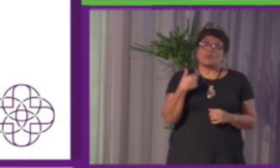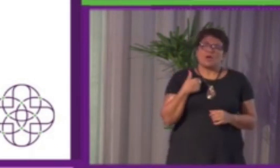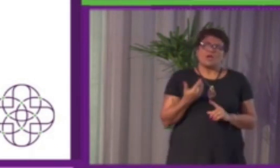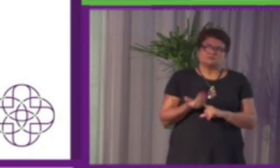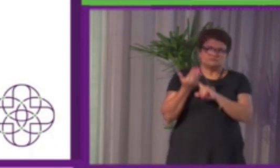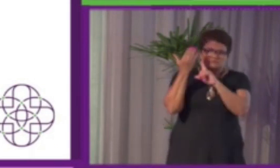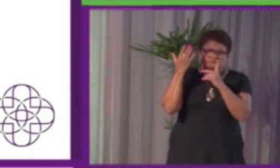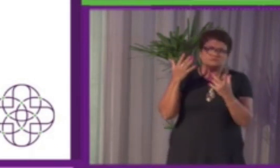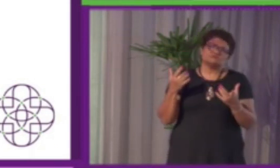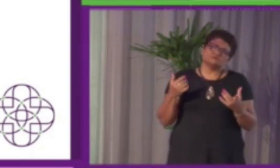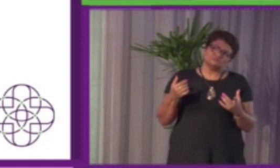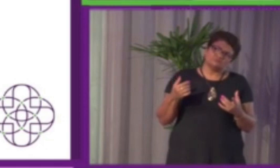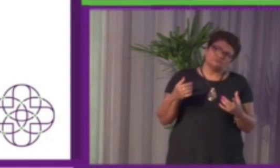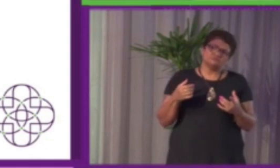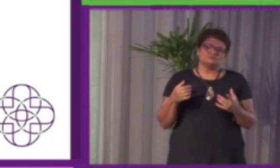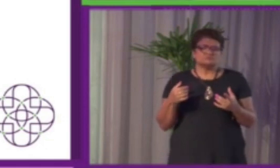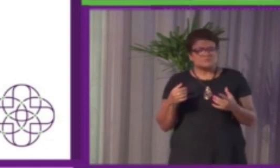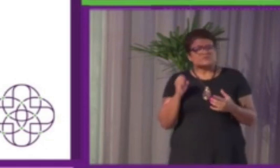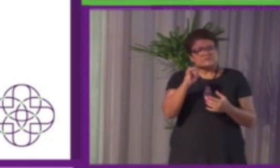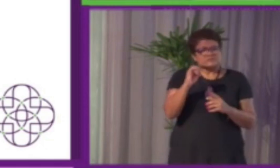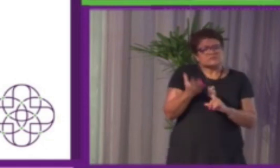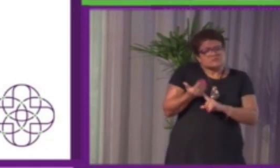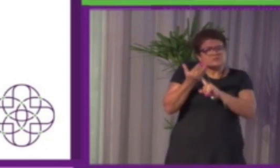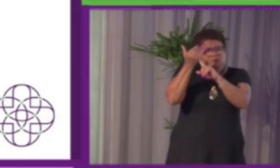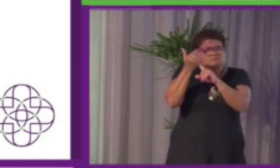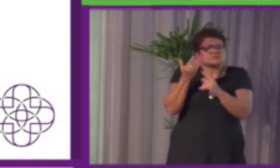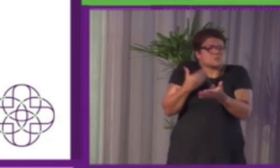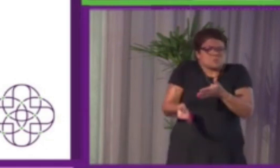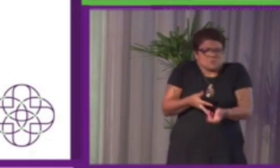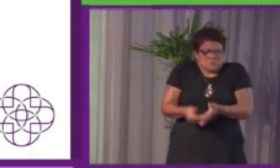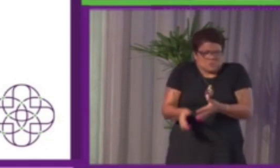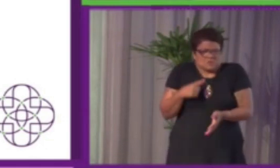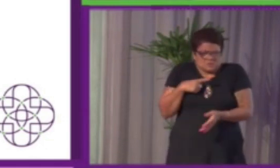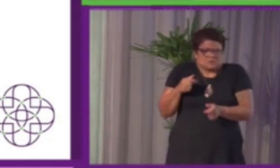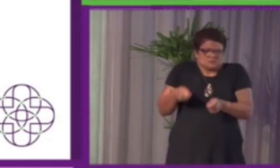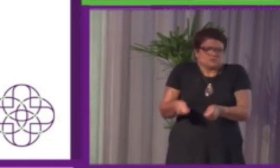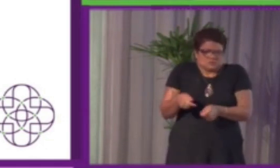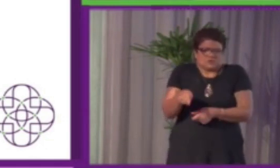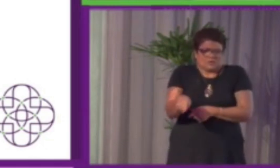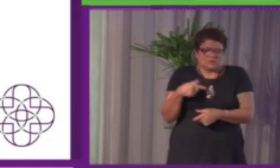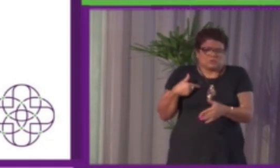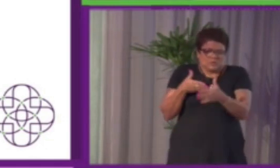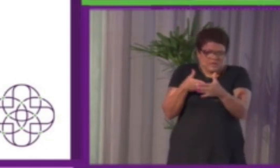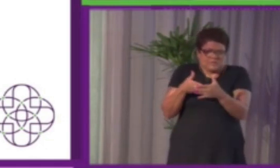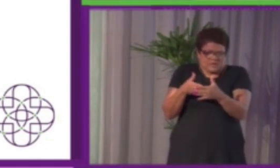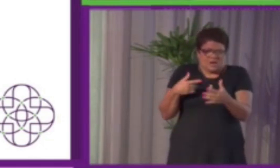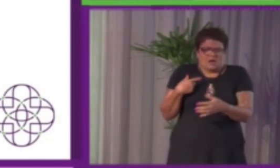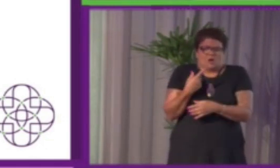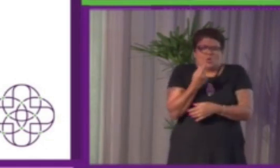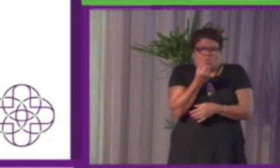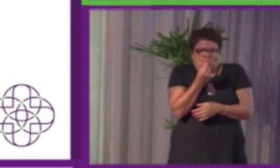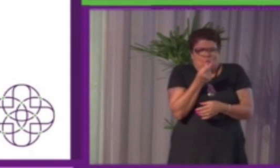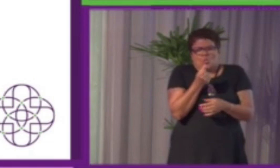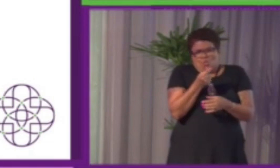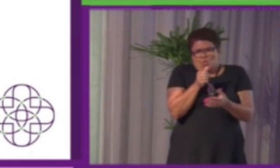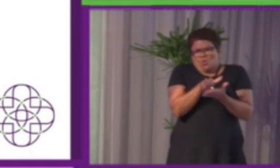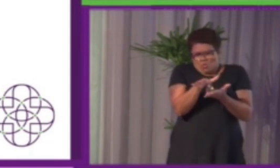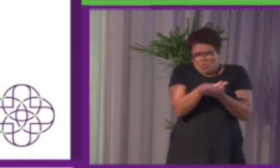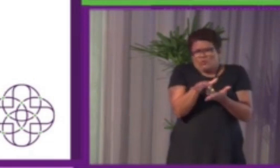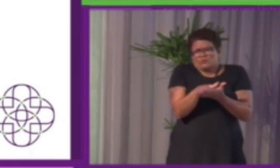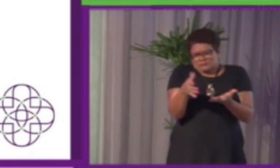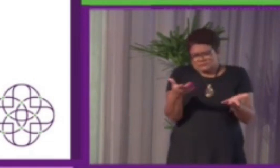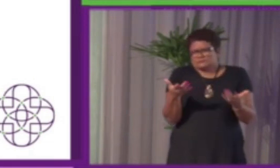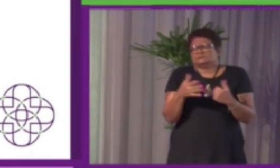ou seja, assim, se alguma tecnologia tiver, de fato, ali, se o limiar de custo-efetividade é maior do que